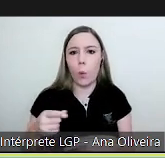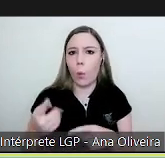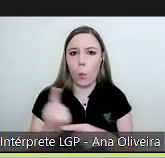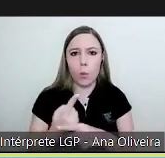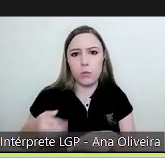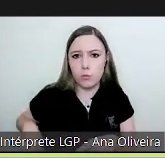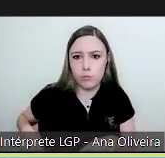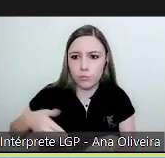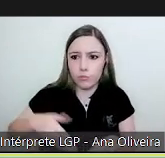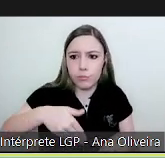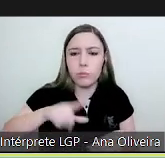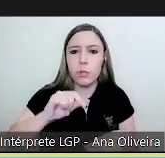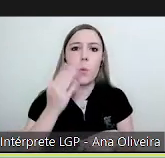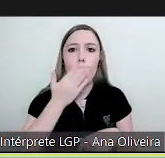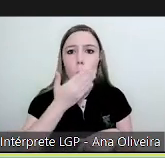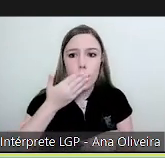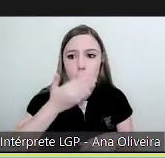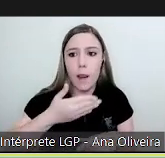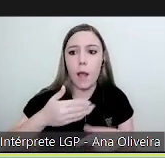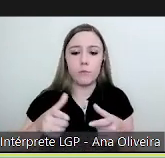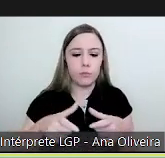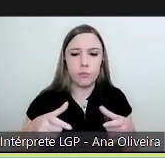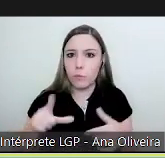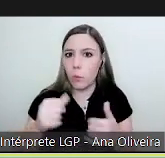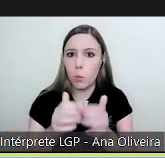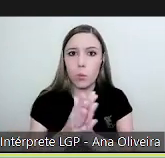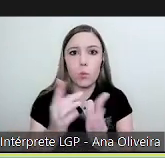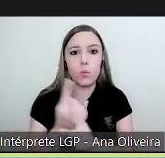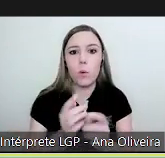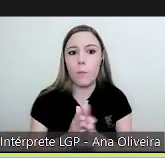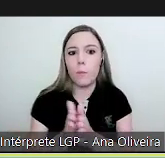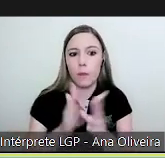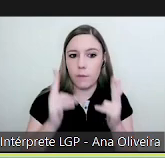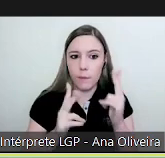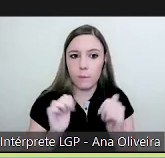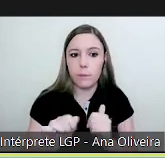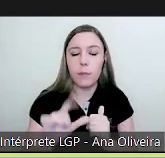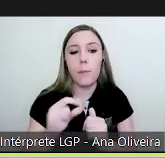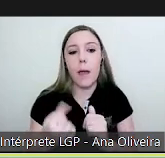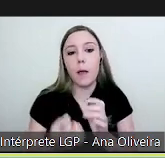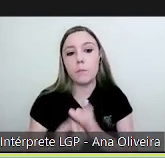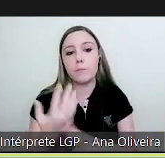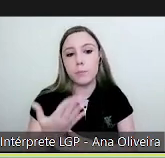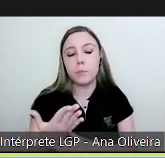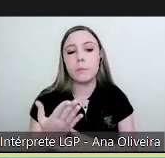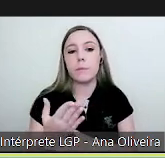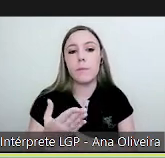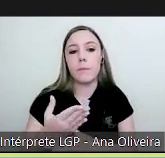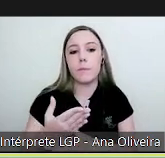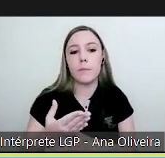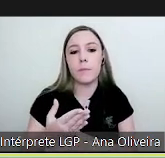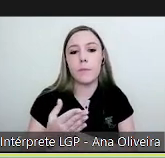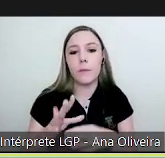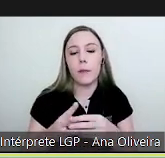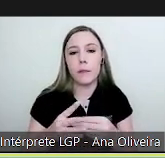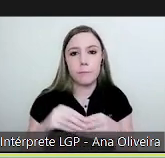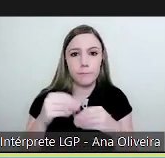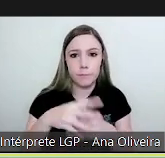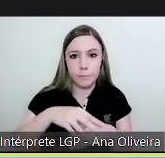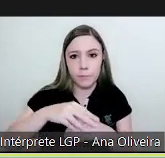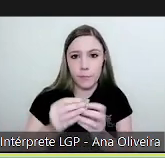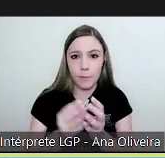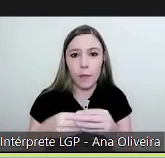papéis de uso industrial. Temos também produção de pasta de papel de eucalipto